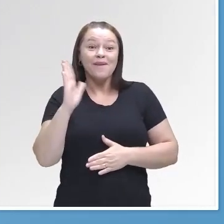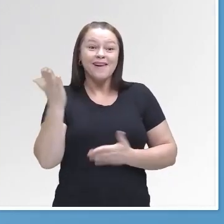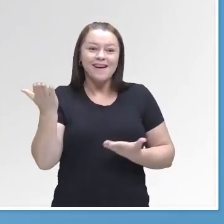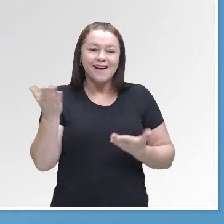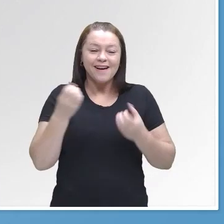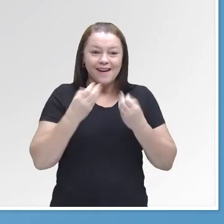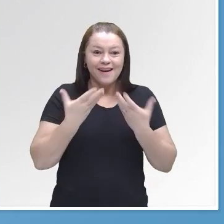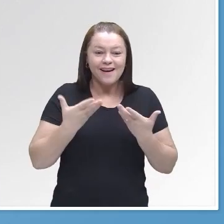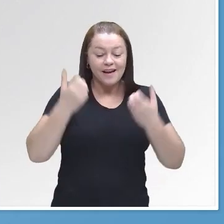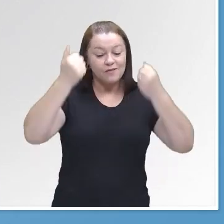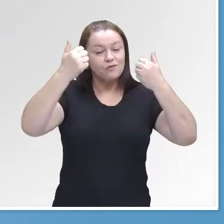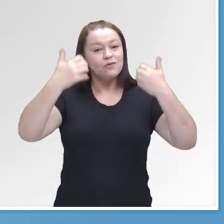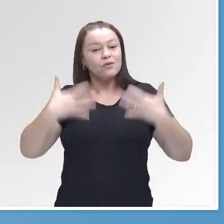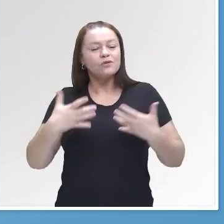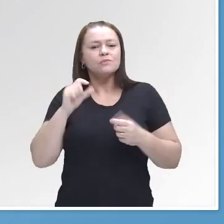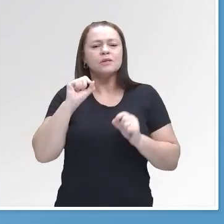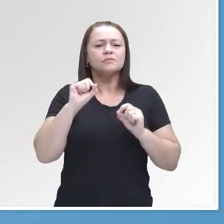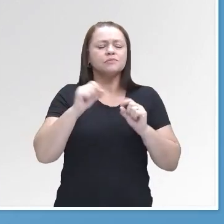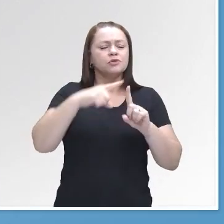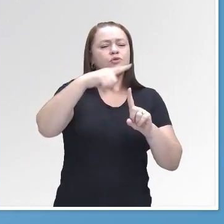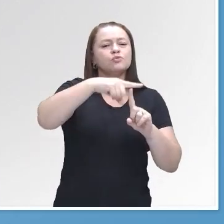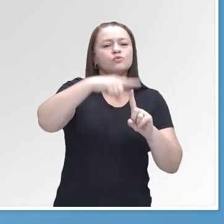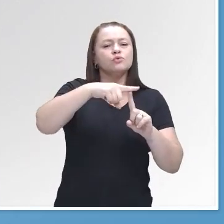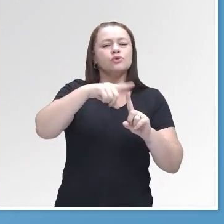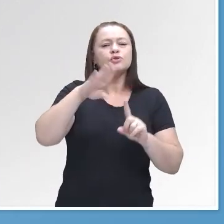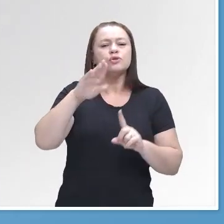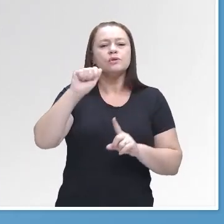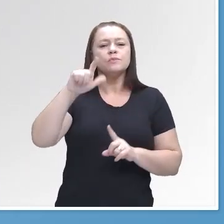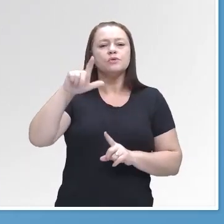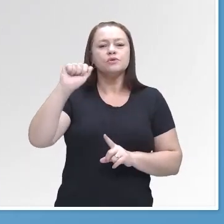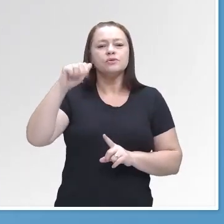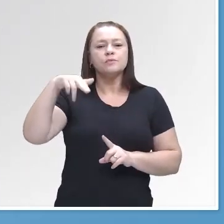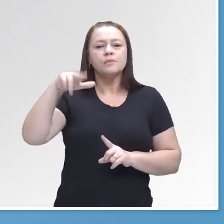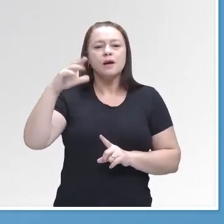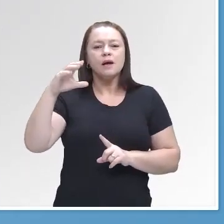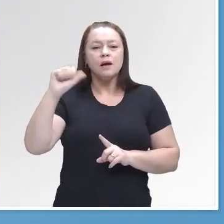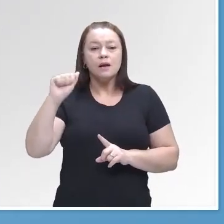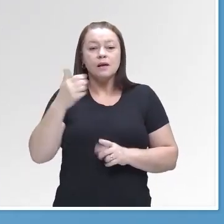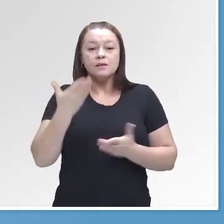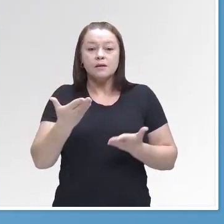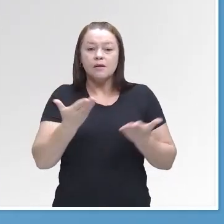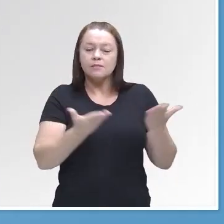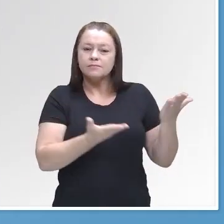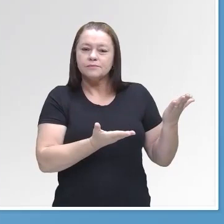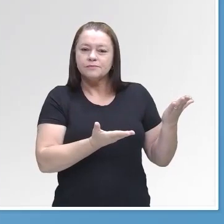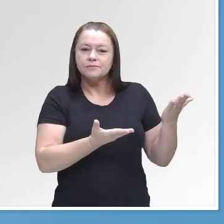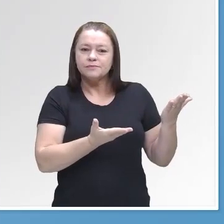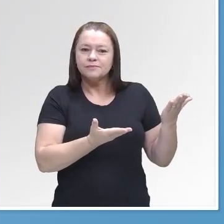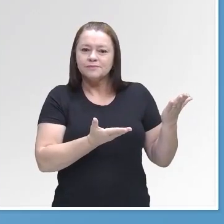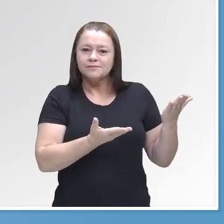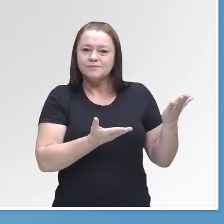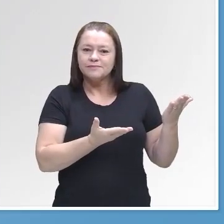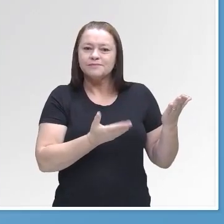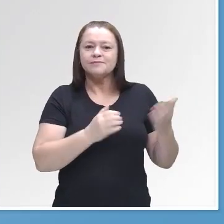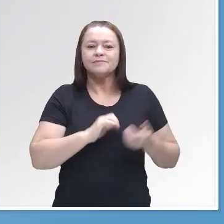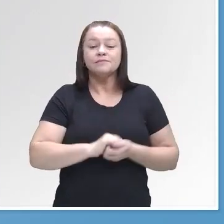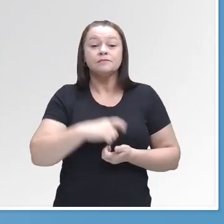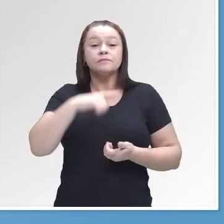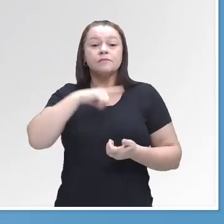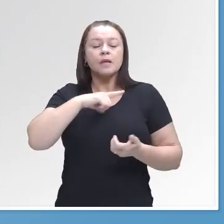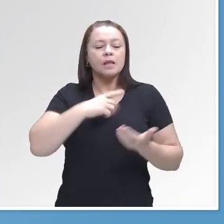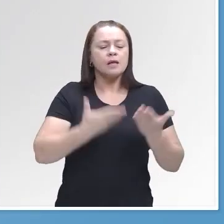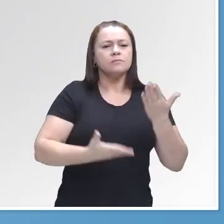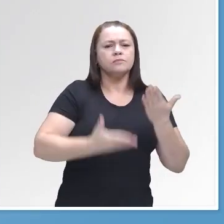Vou falar um pouco sobre os tipos de balança. Começando pela balança eletrônica, que oferece medições